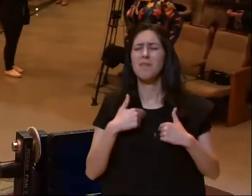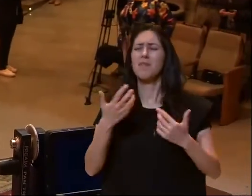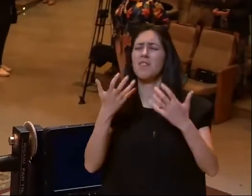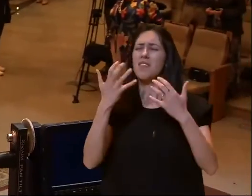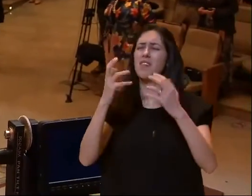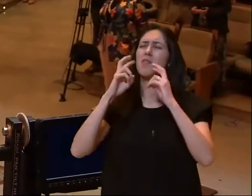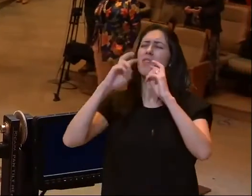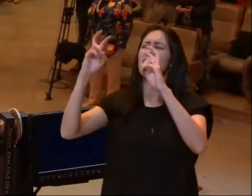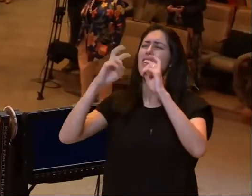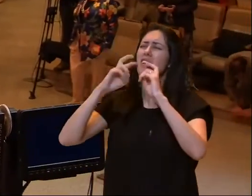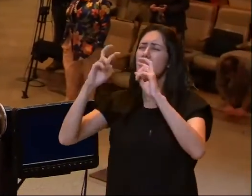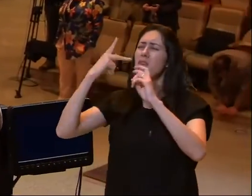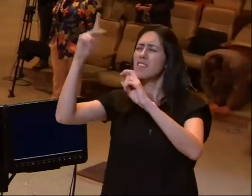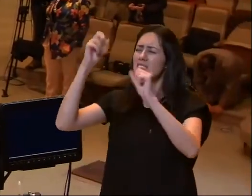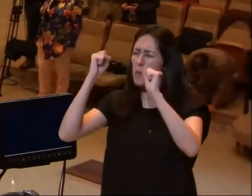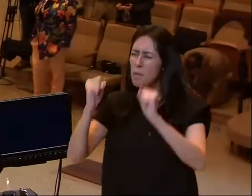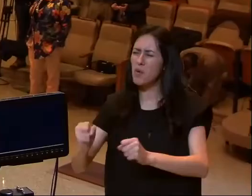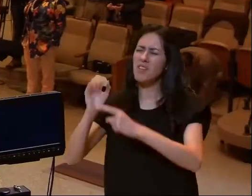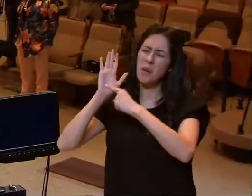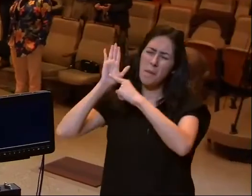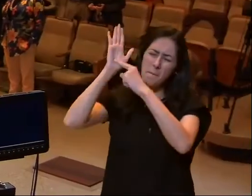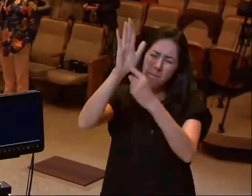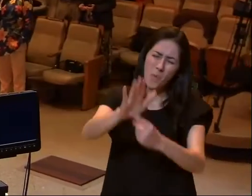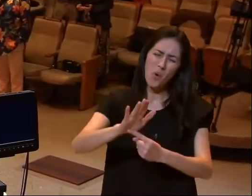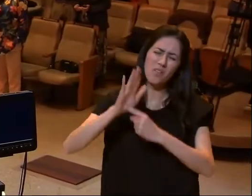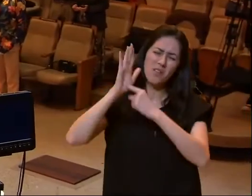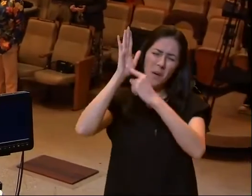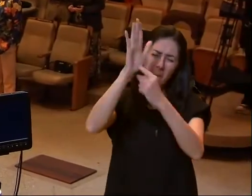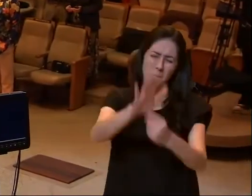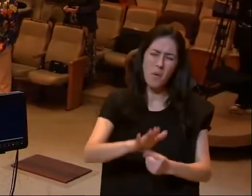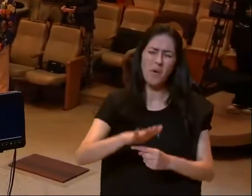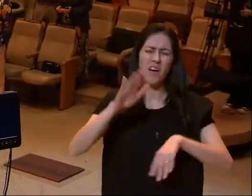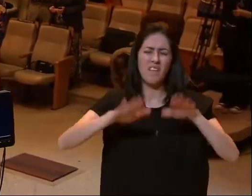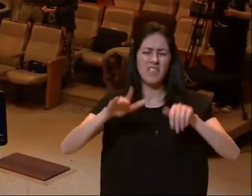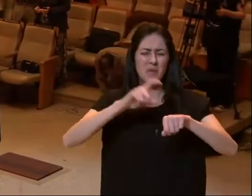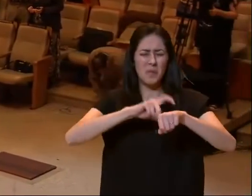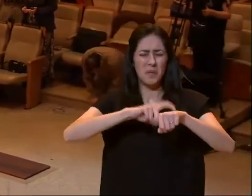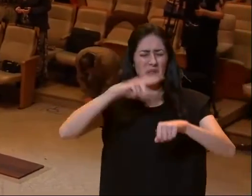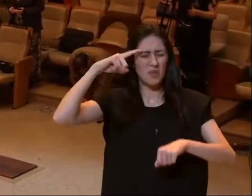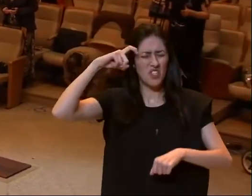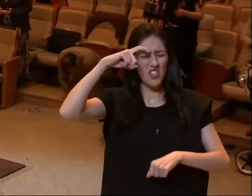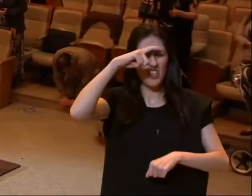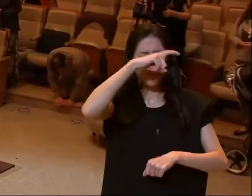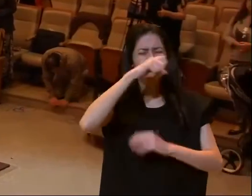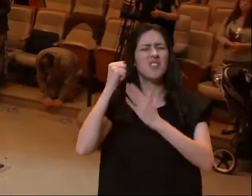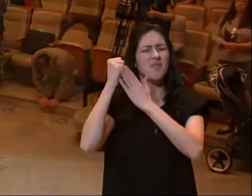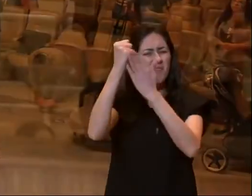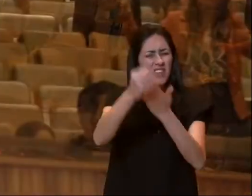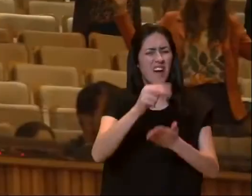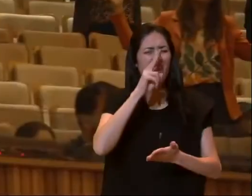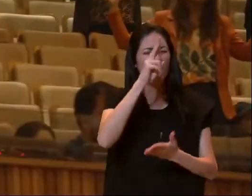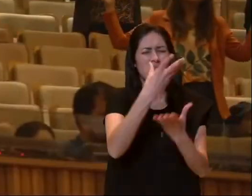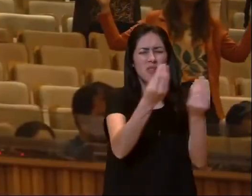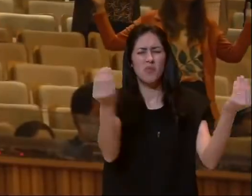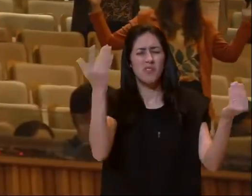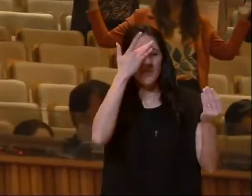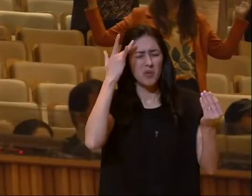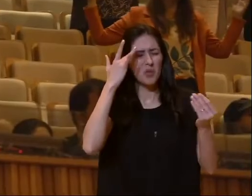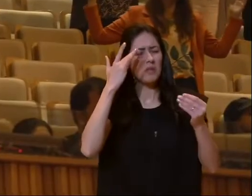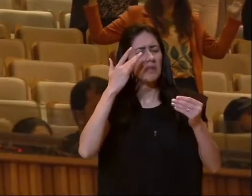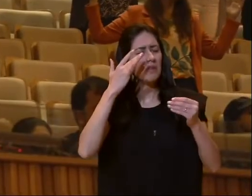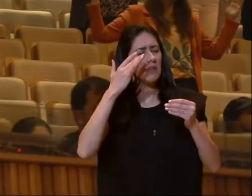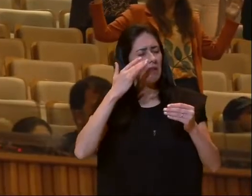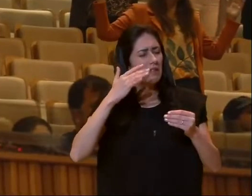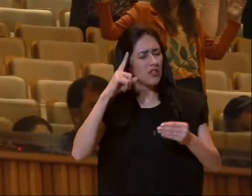que esse poder se manifeste em força para lidar com circunstâncias difíceis. Irmãos têm passado por lutas e provas